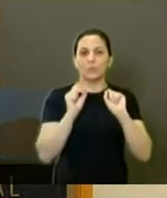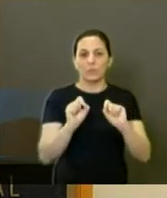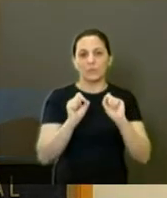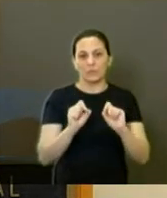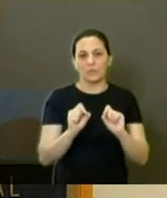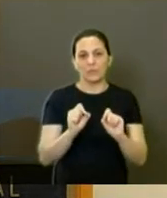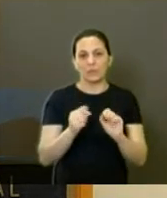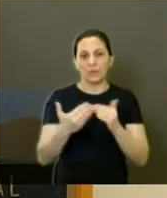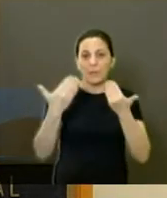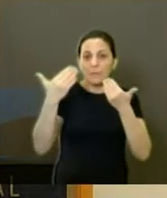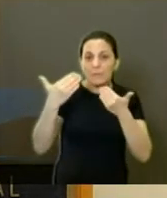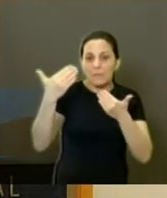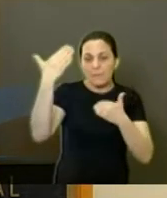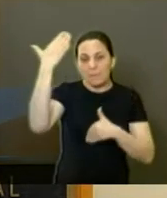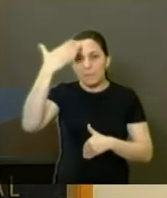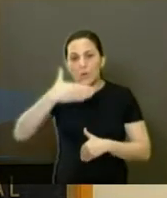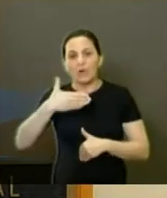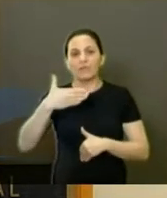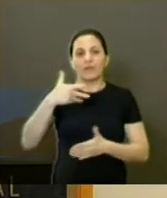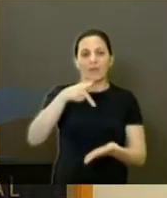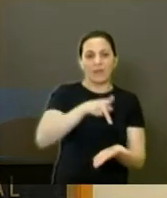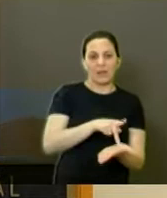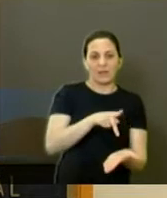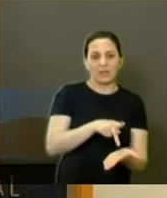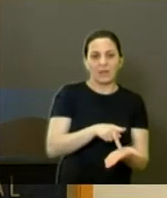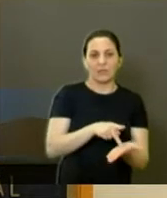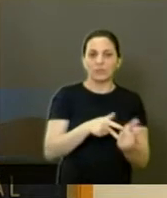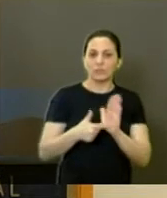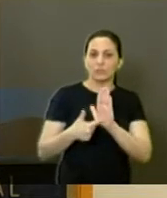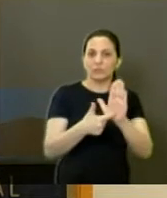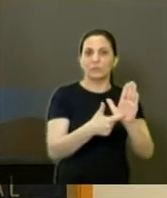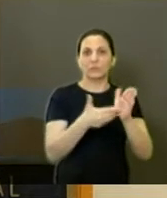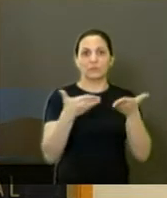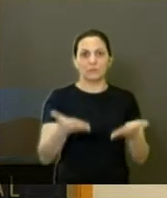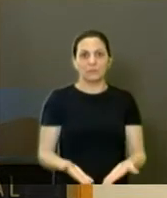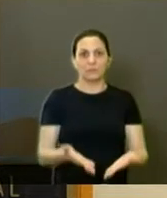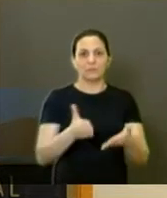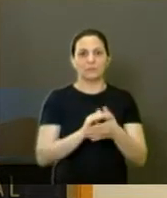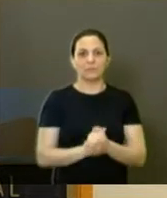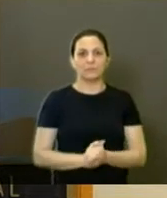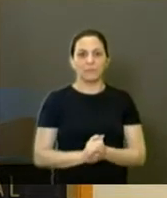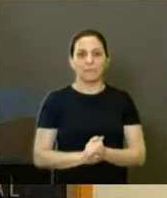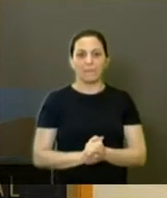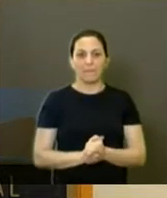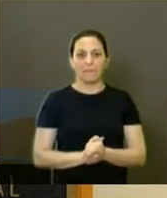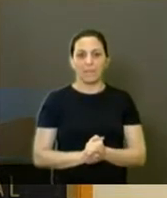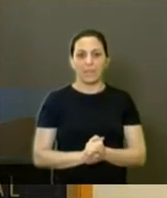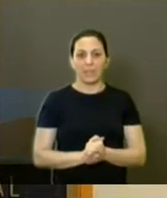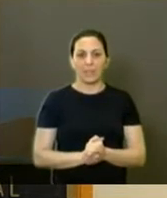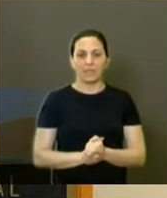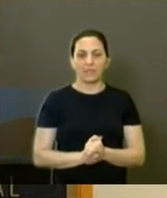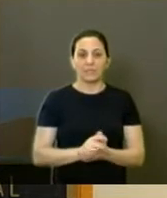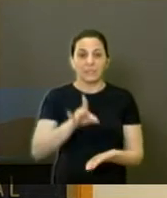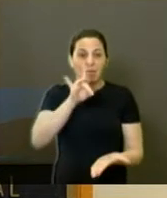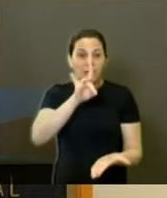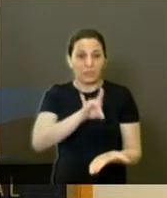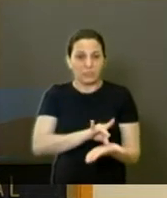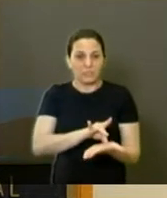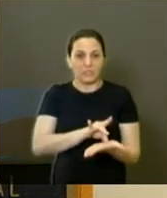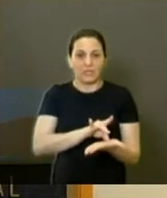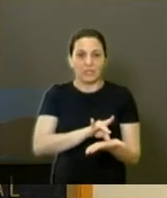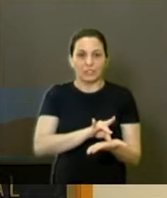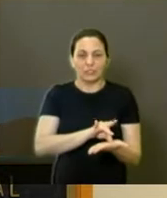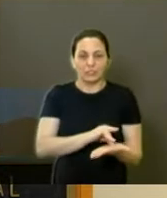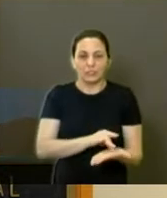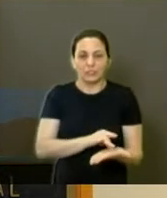são provas desta realidade que ora comprovamos. E esta autenticidade, o